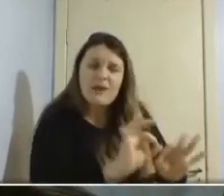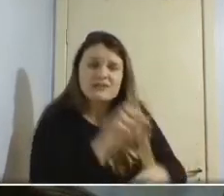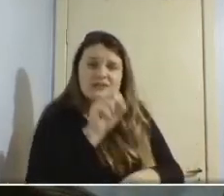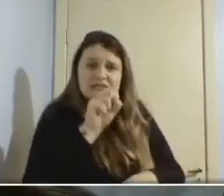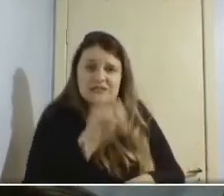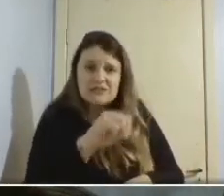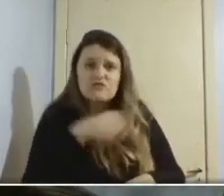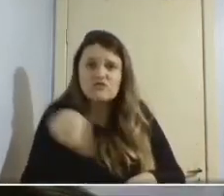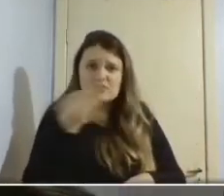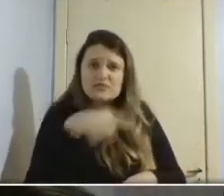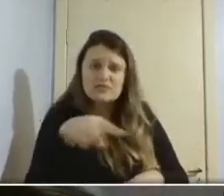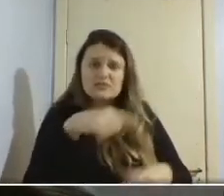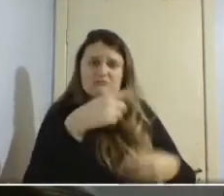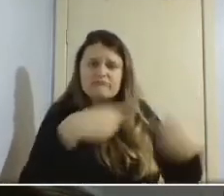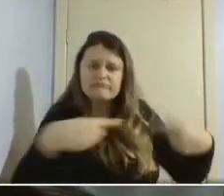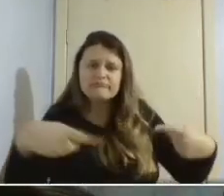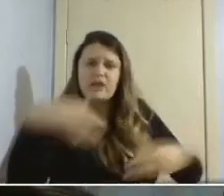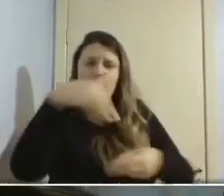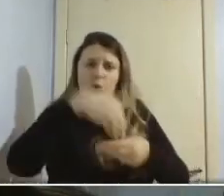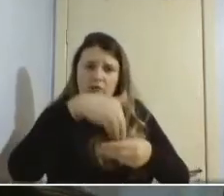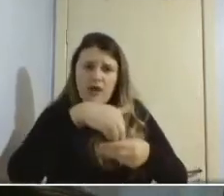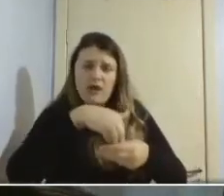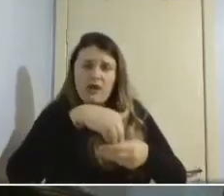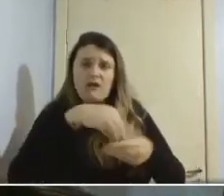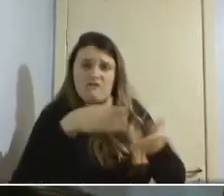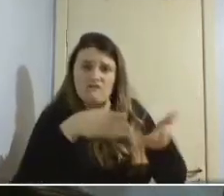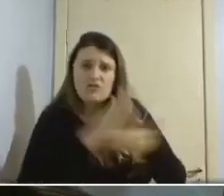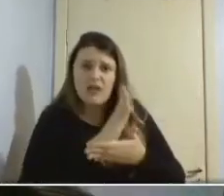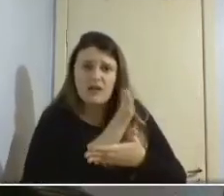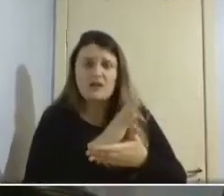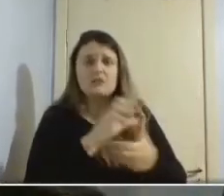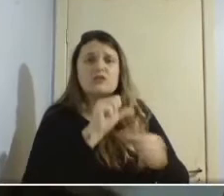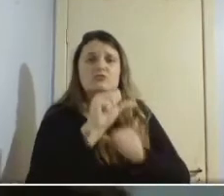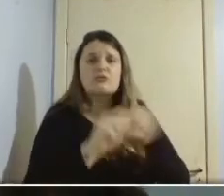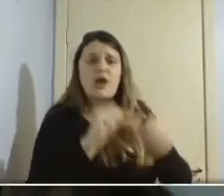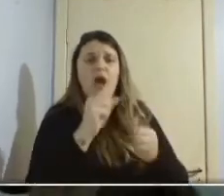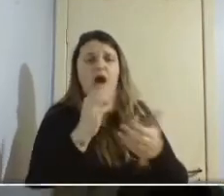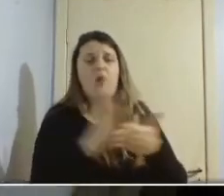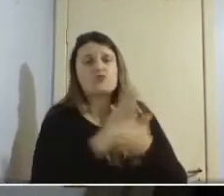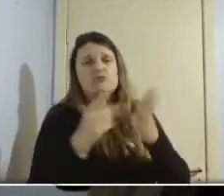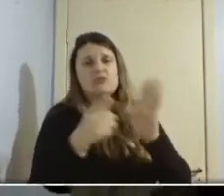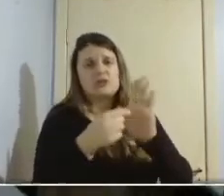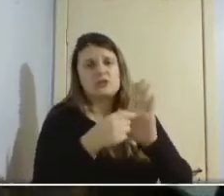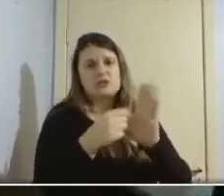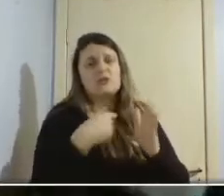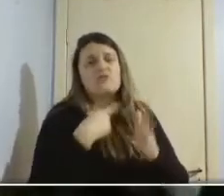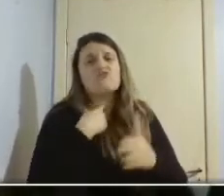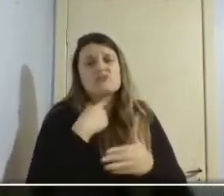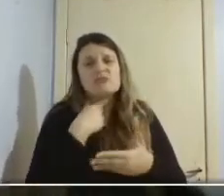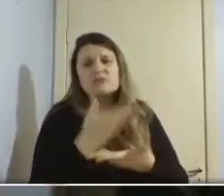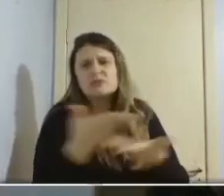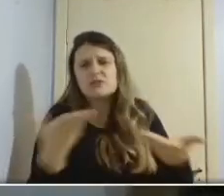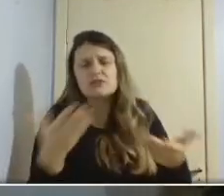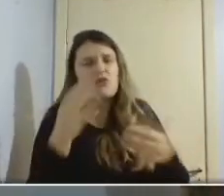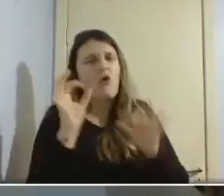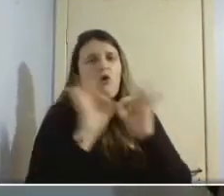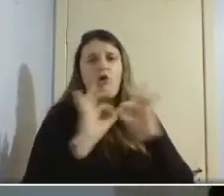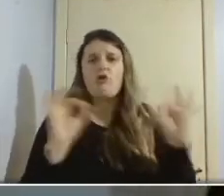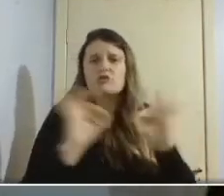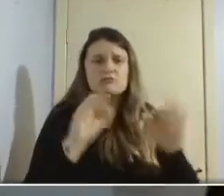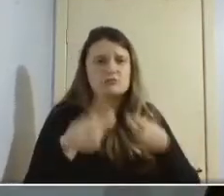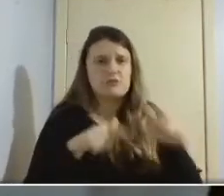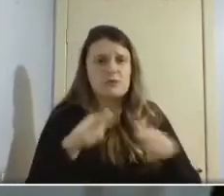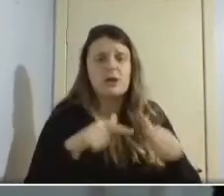alterar alguns artigos. Desejo a todos vocês uma brilhante sessão e digo o seguinte: o município de União da Vitória tem tudo